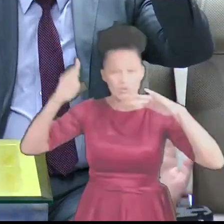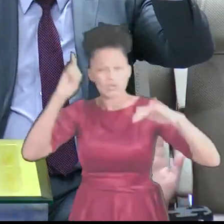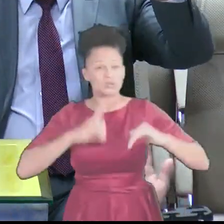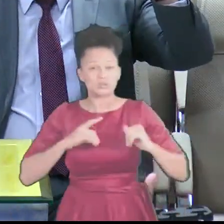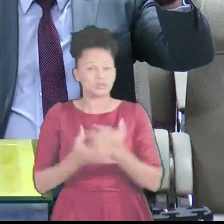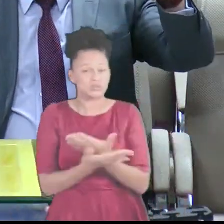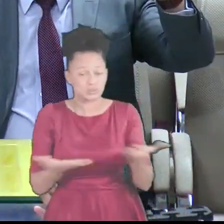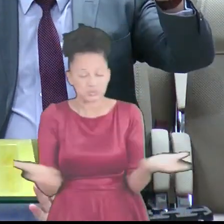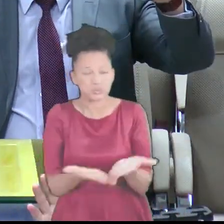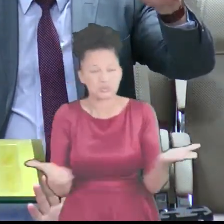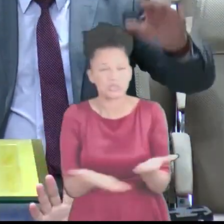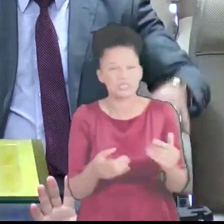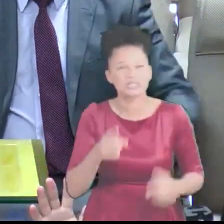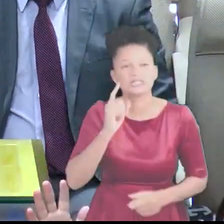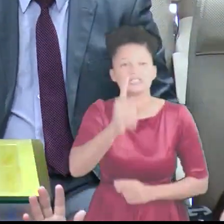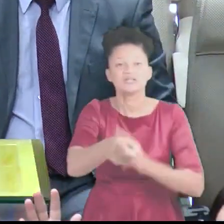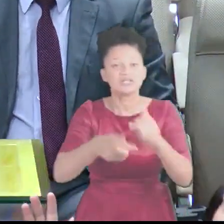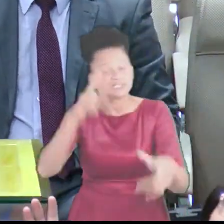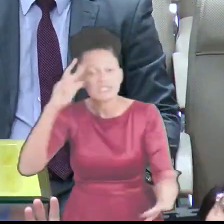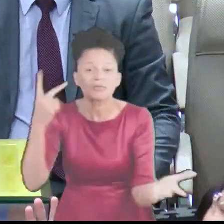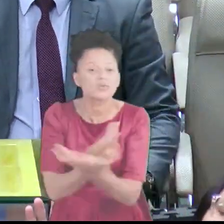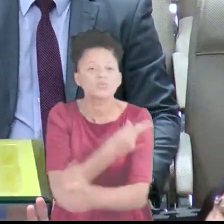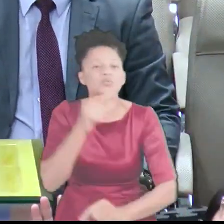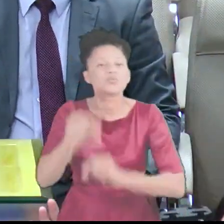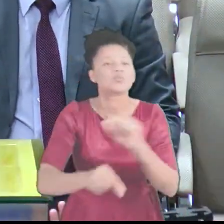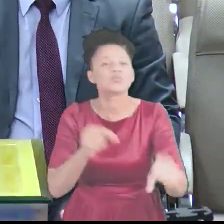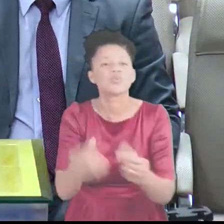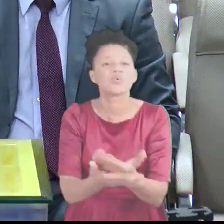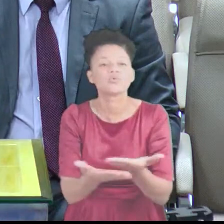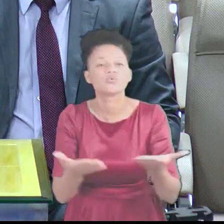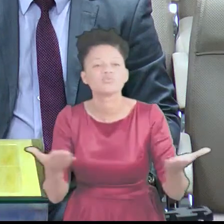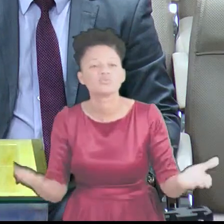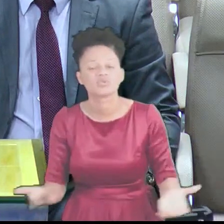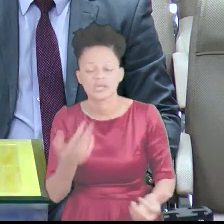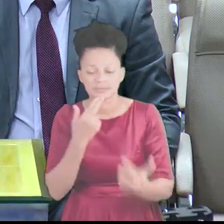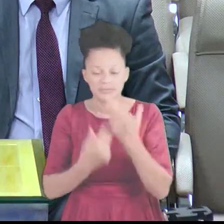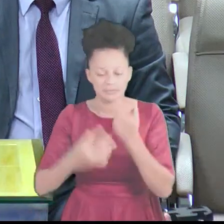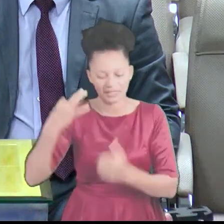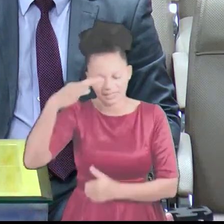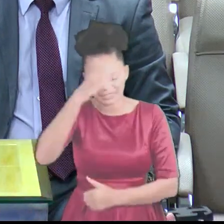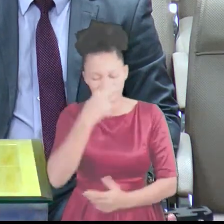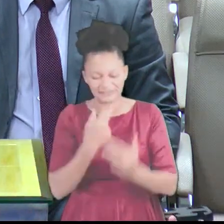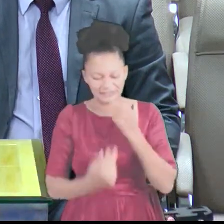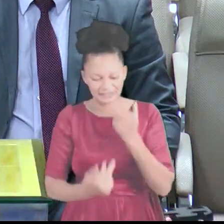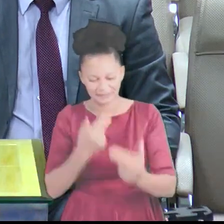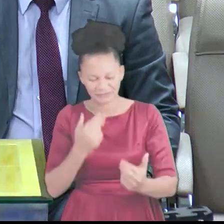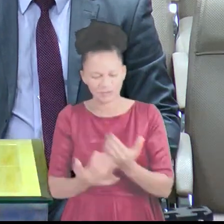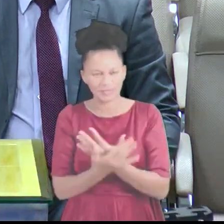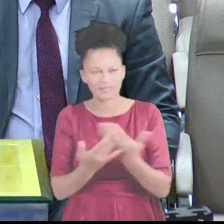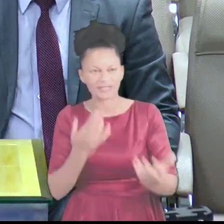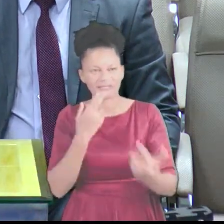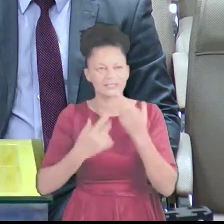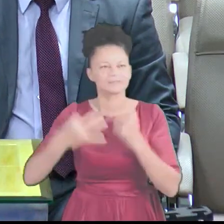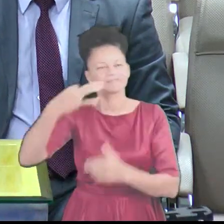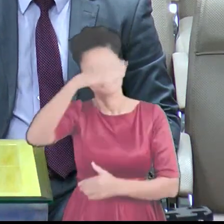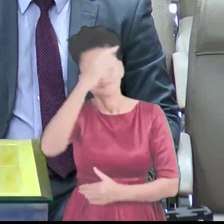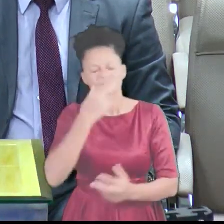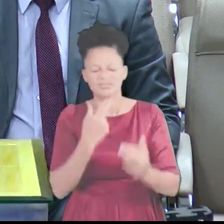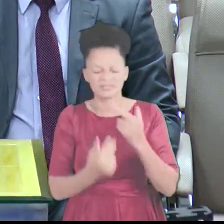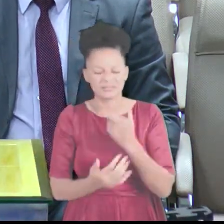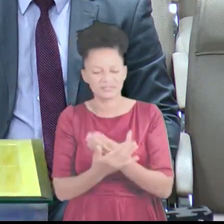hoje. Sabe o que é que está acontecendo hoje? Manda, sorebicai, a sorebicai.